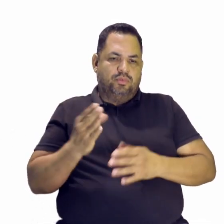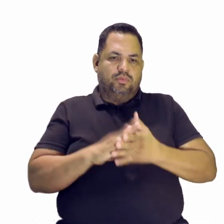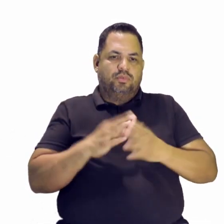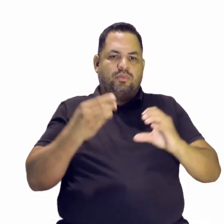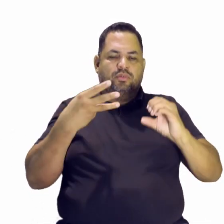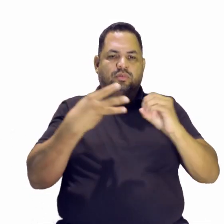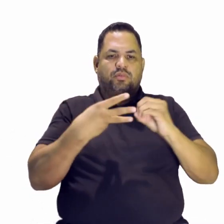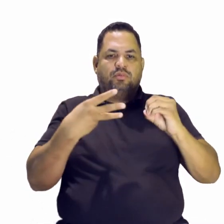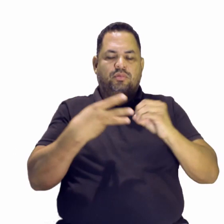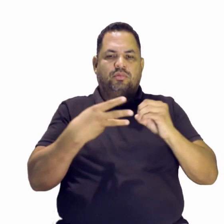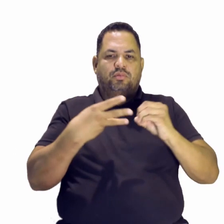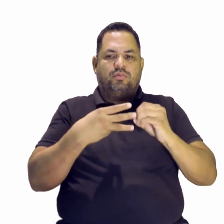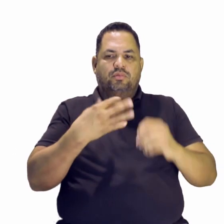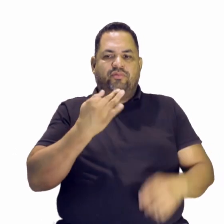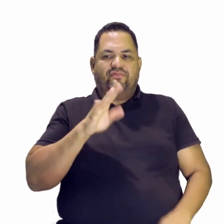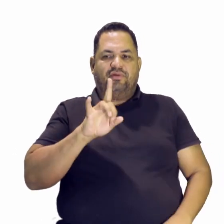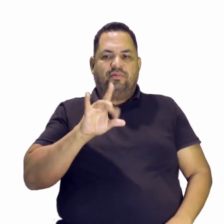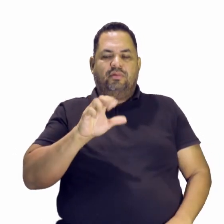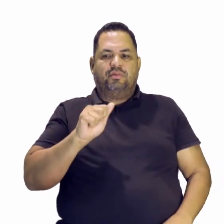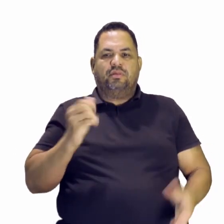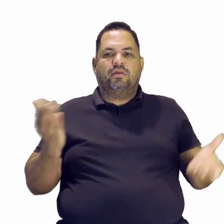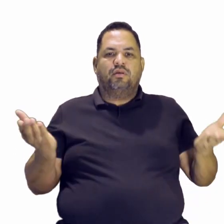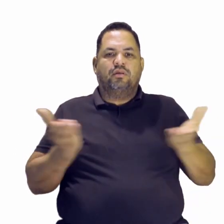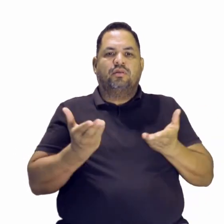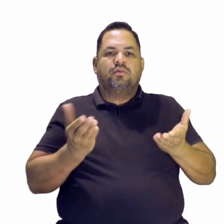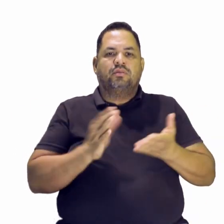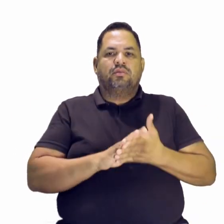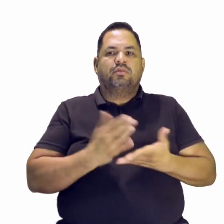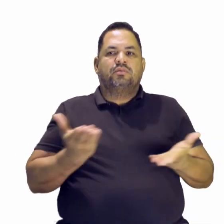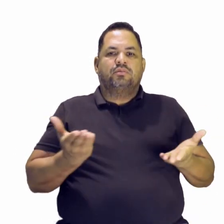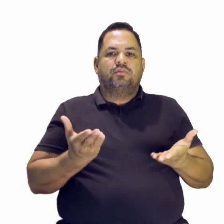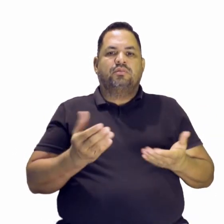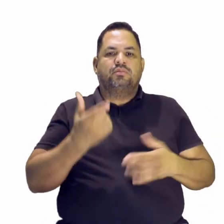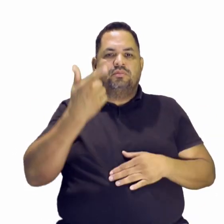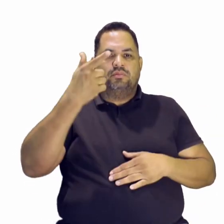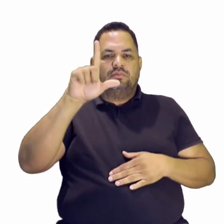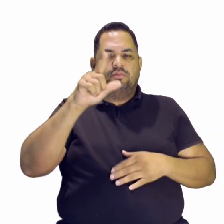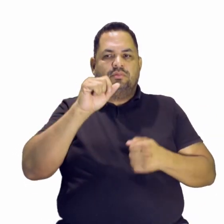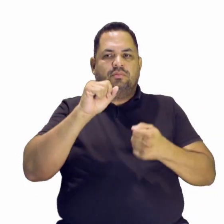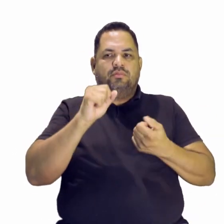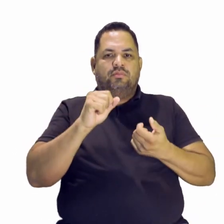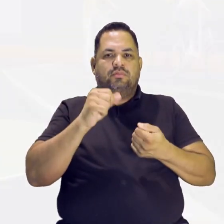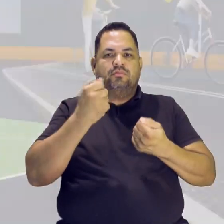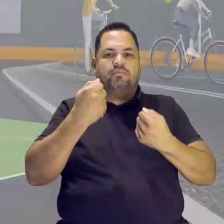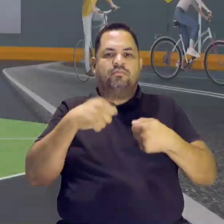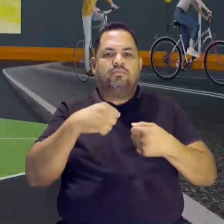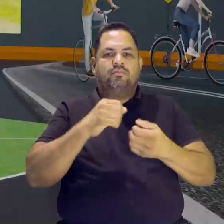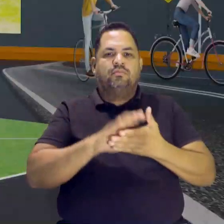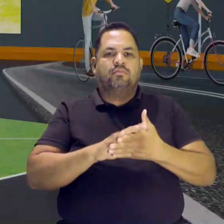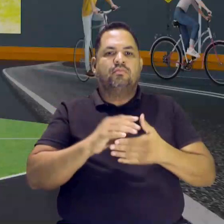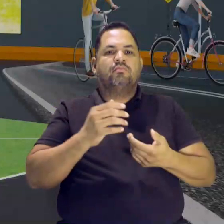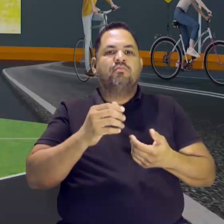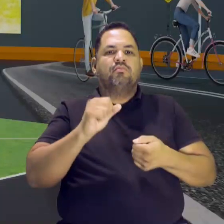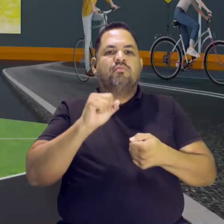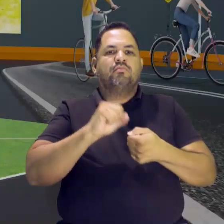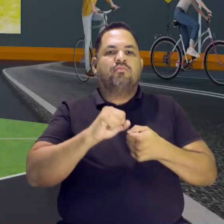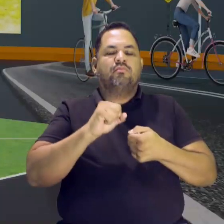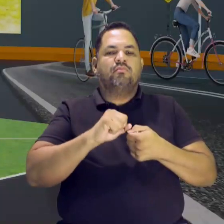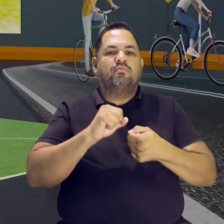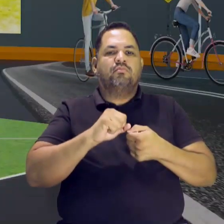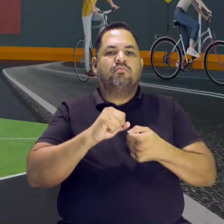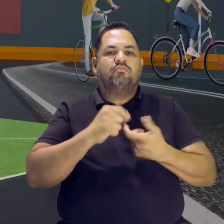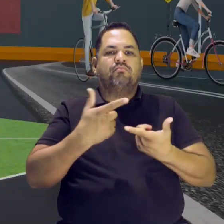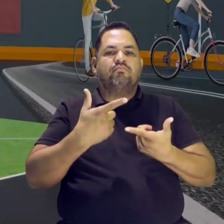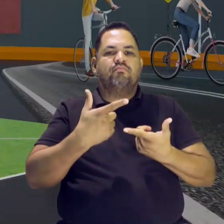fibras musculares. E aí agora eu venho aqui contigo novamente para a gente poder rodar essa vinheta, tá? Rodar essa